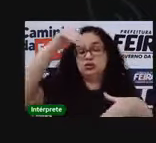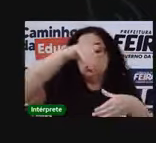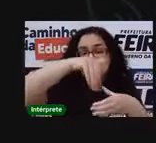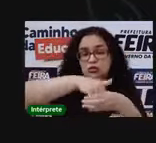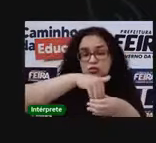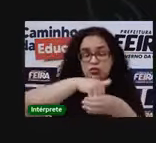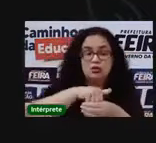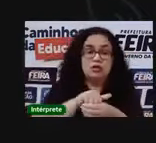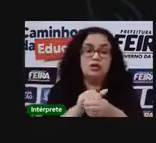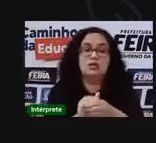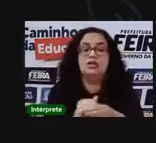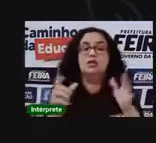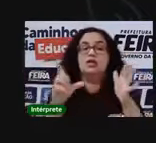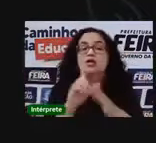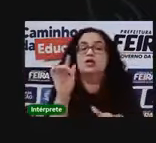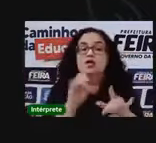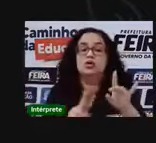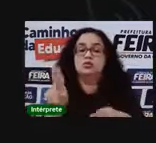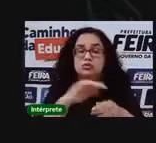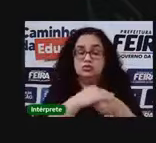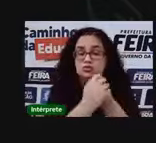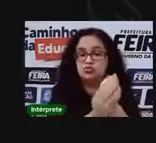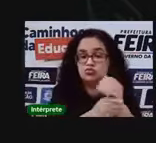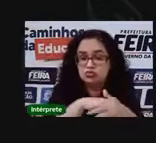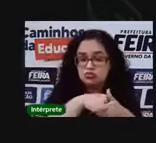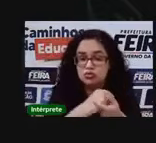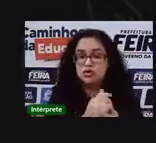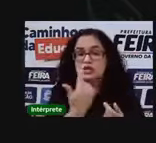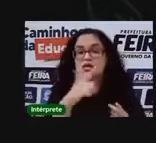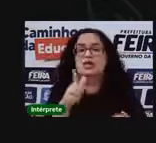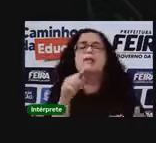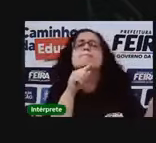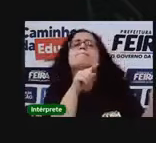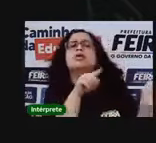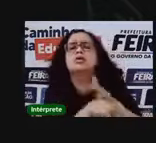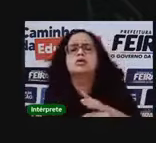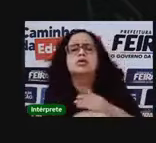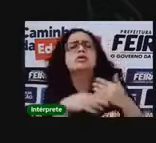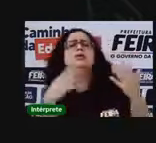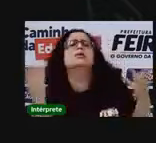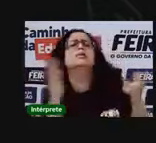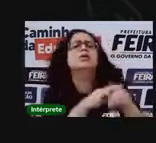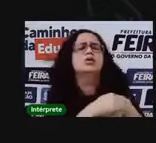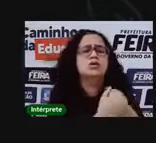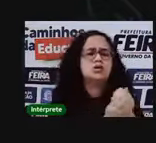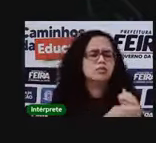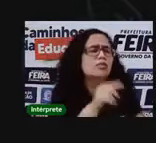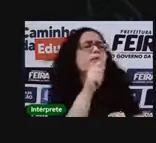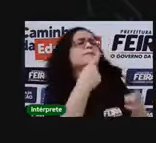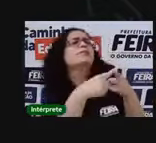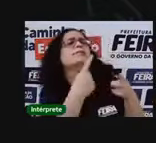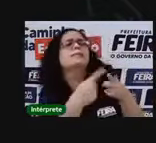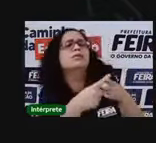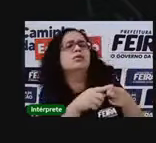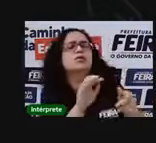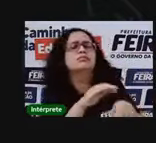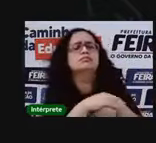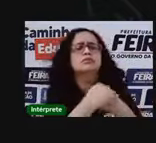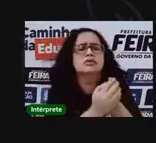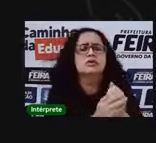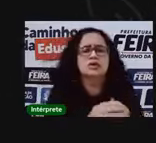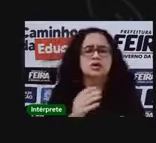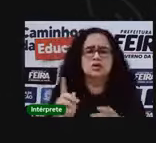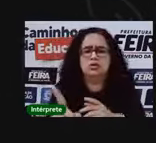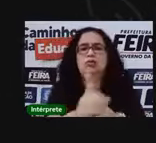estabelecimento comercial e utilizar o gel, e se não tiver, perguntar, moça, por que o gel não está aqui? Por que a senhora está deixando